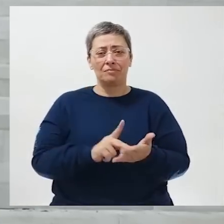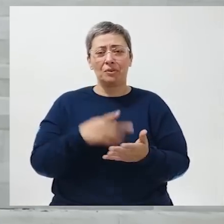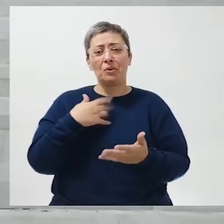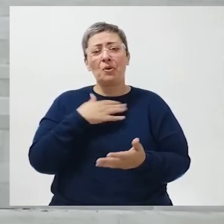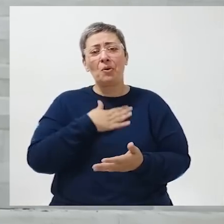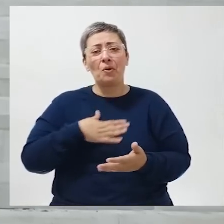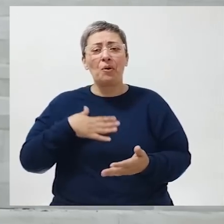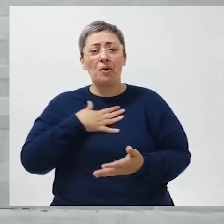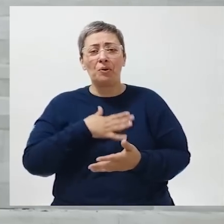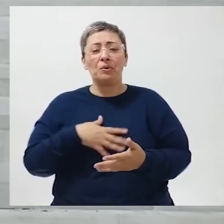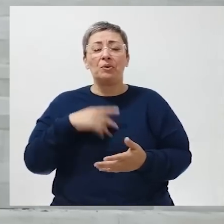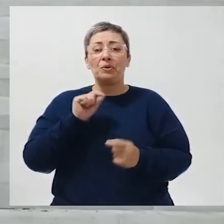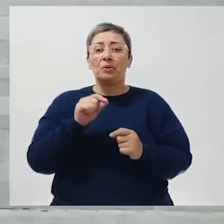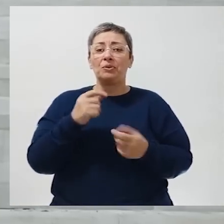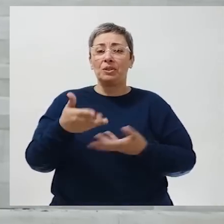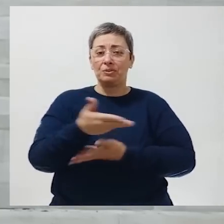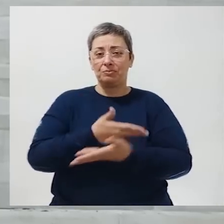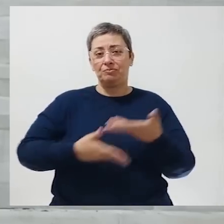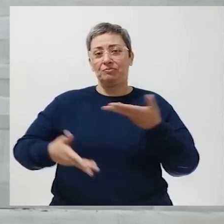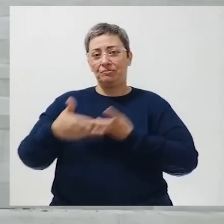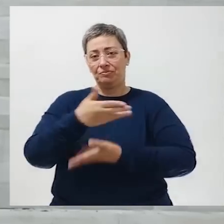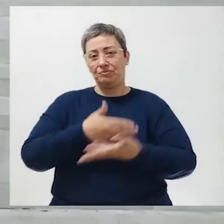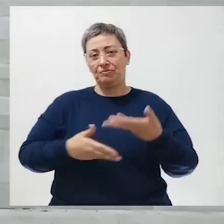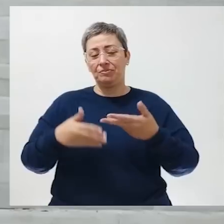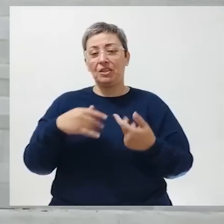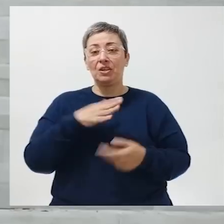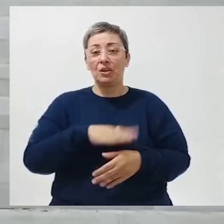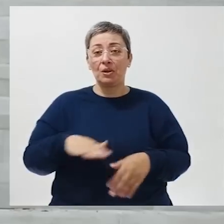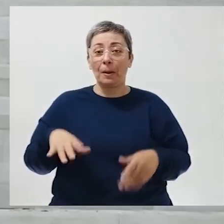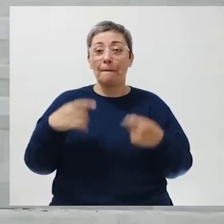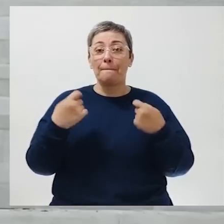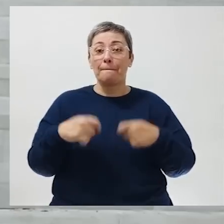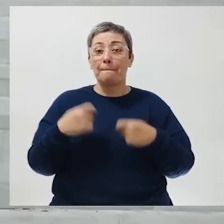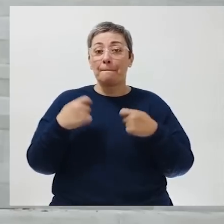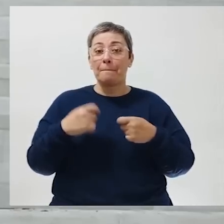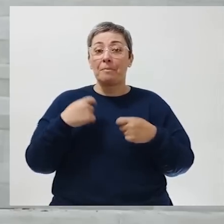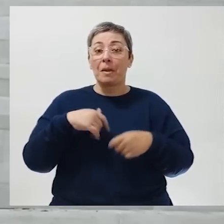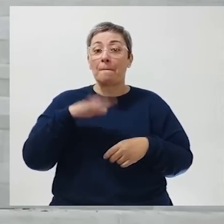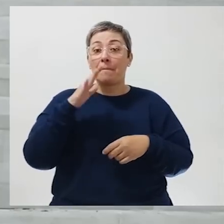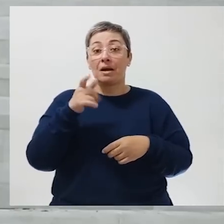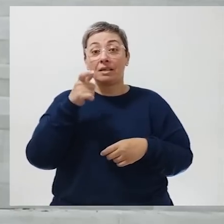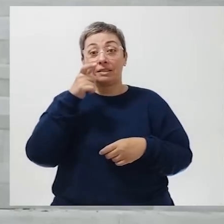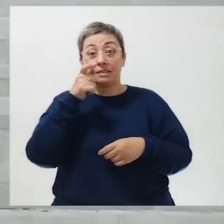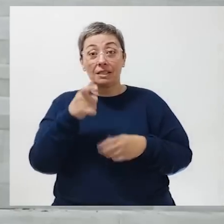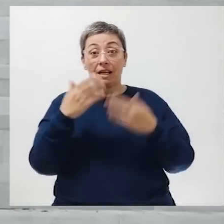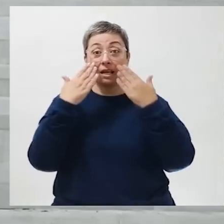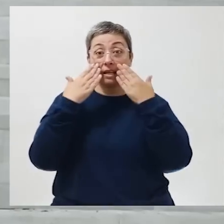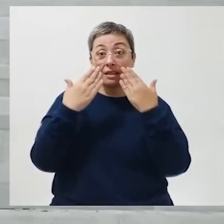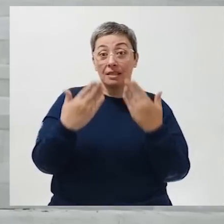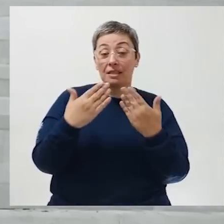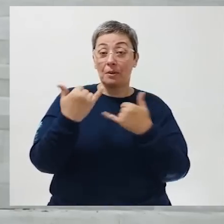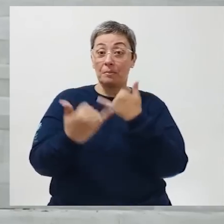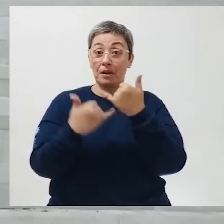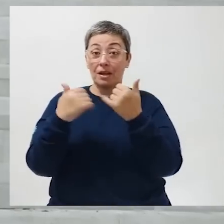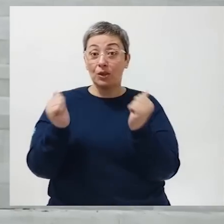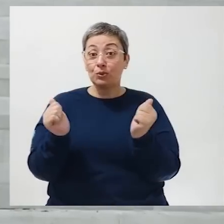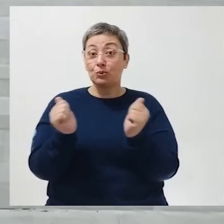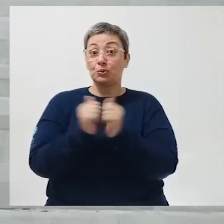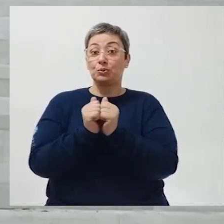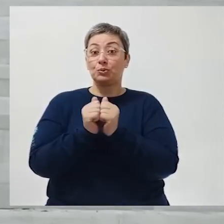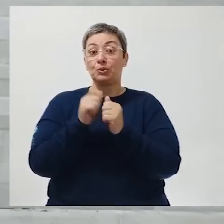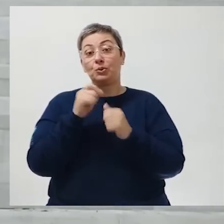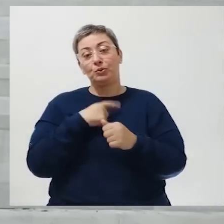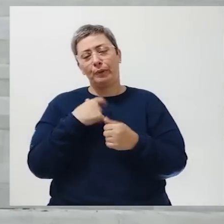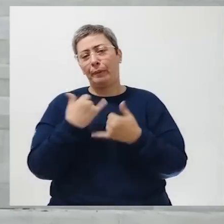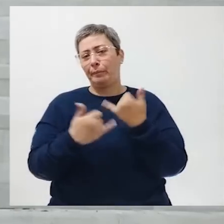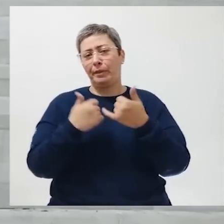elas gostam de quê? De interação. Criança precisa de mais atenção e mais tempo de alguém brincando com ela do que